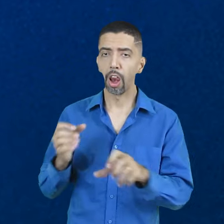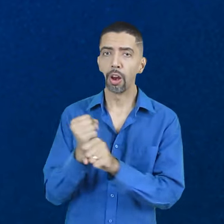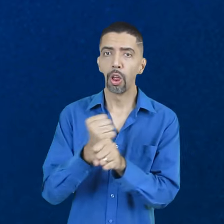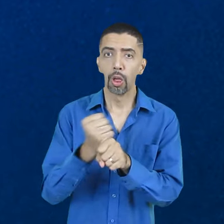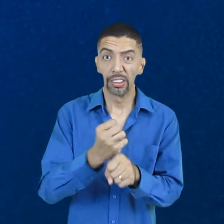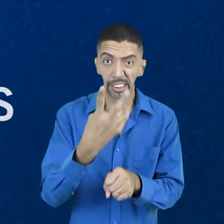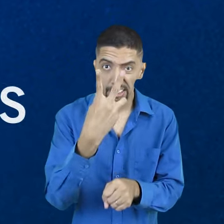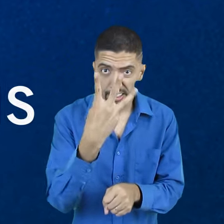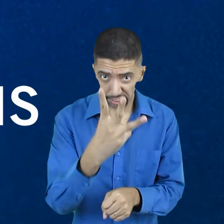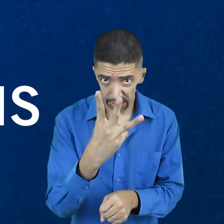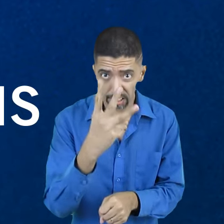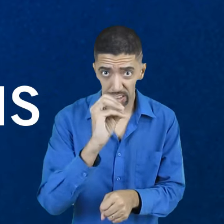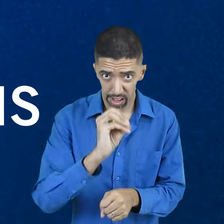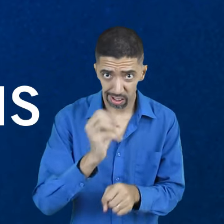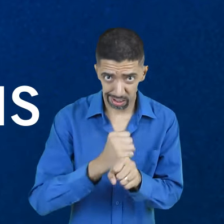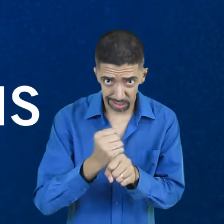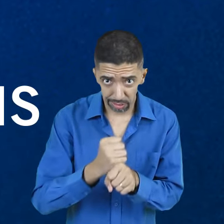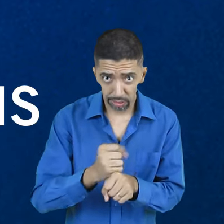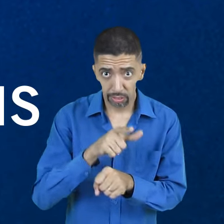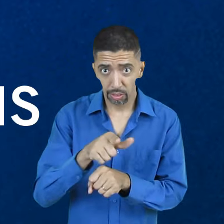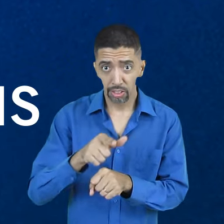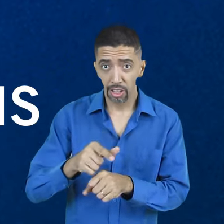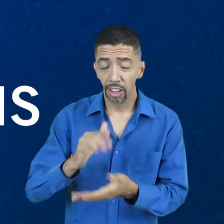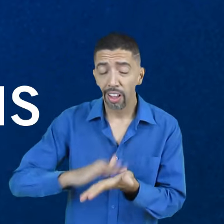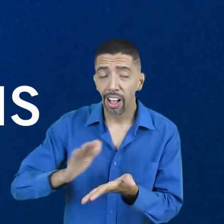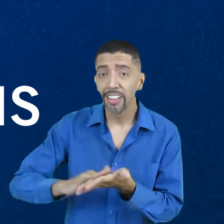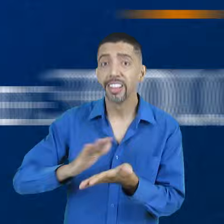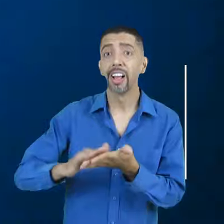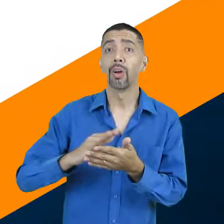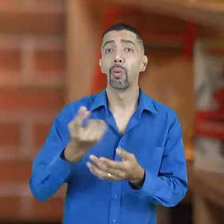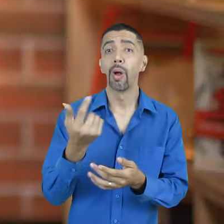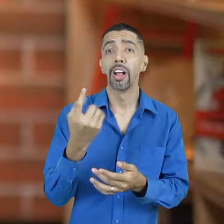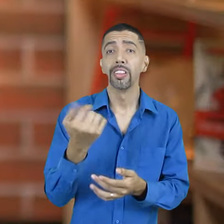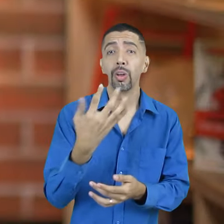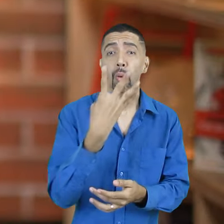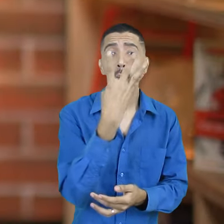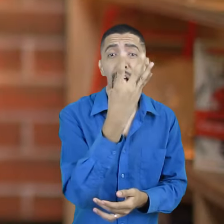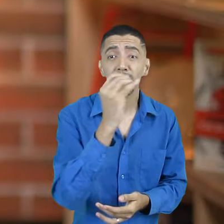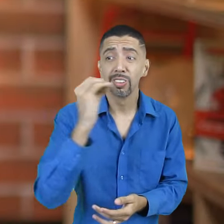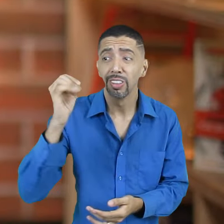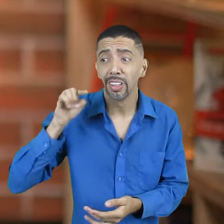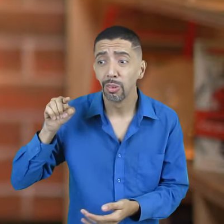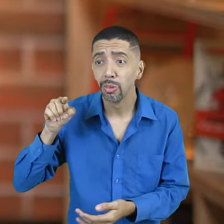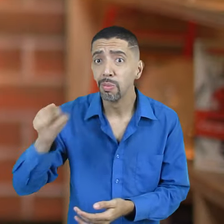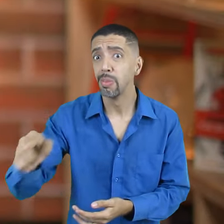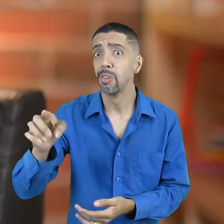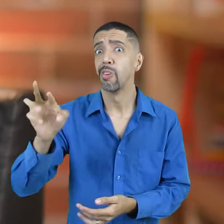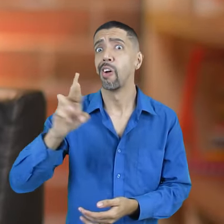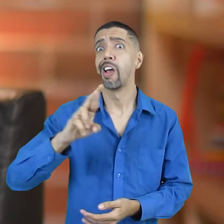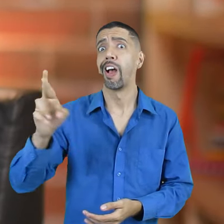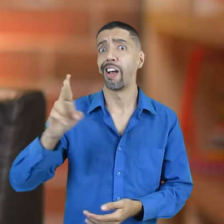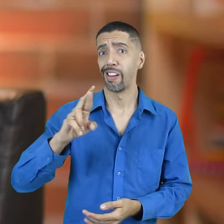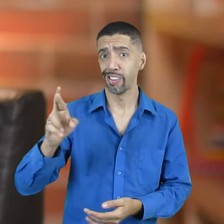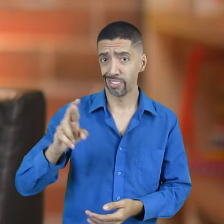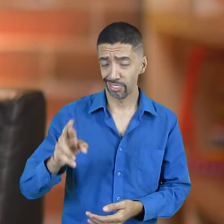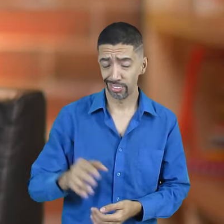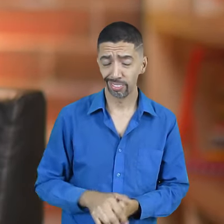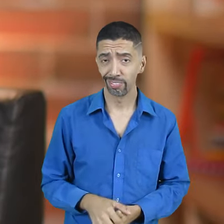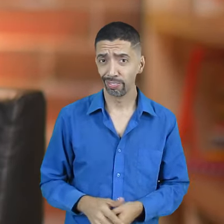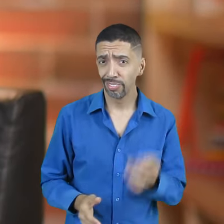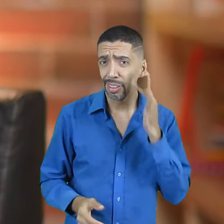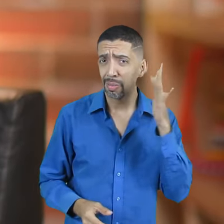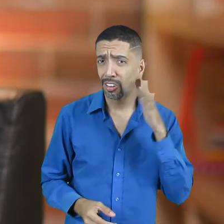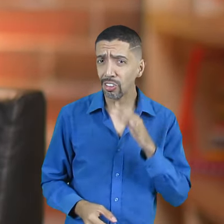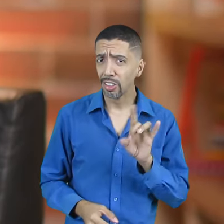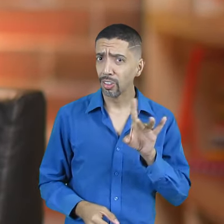há muito mais de 300 a 400 mil reais. Estou falando só de R$50 por semana. E R$50 a gente gasta